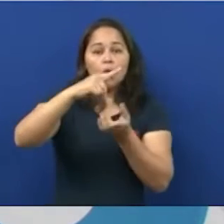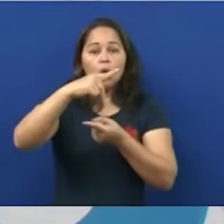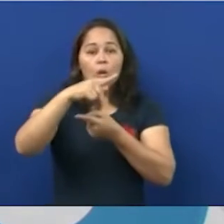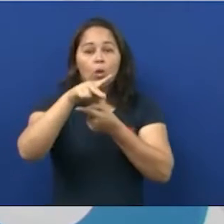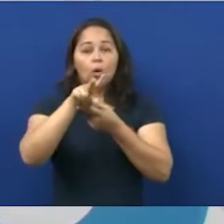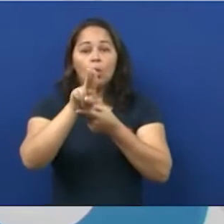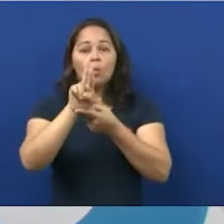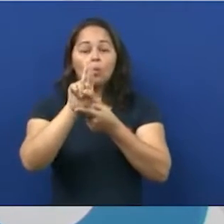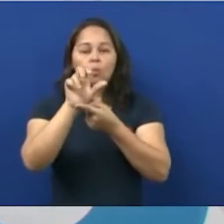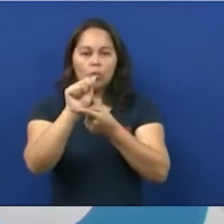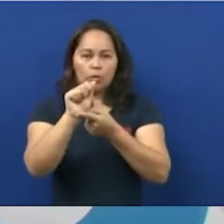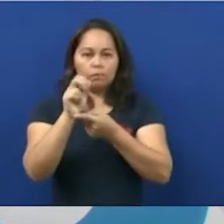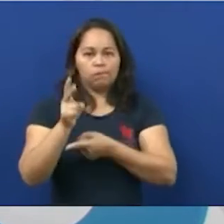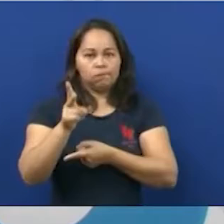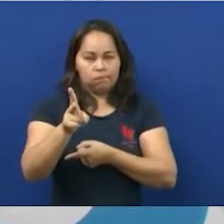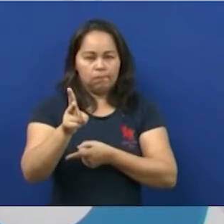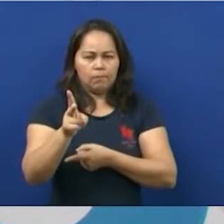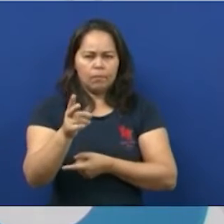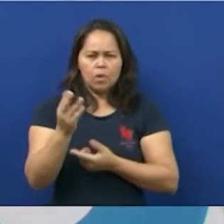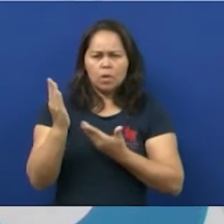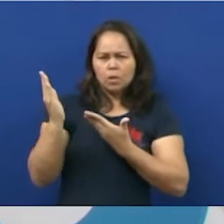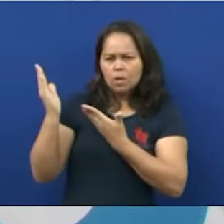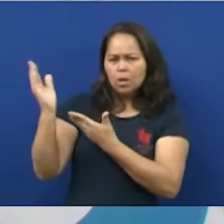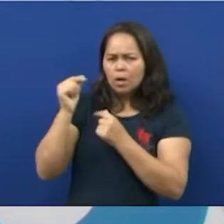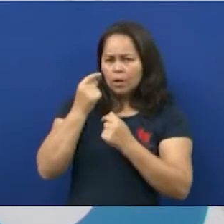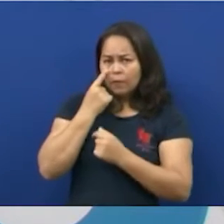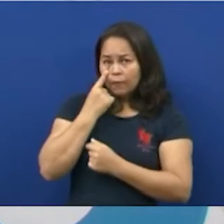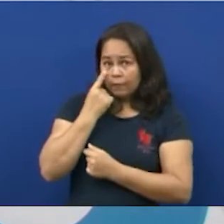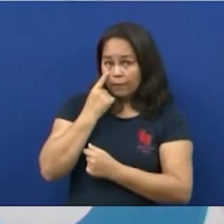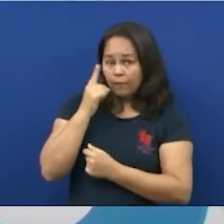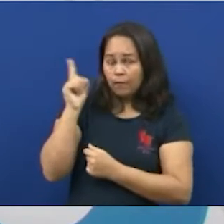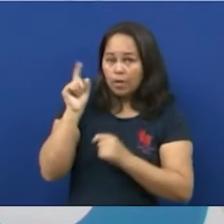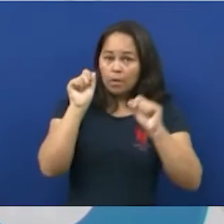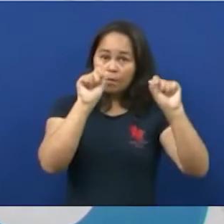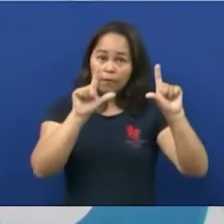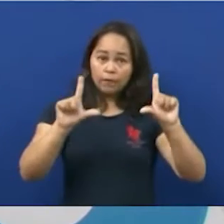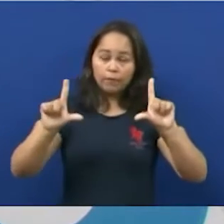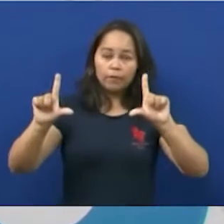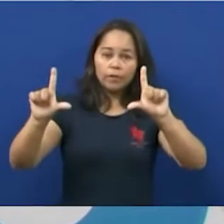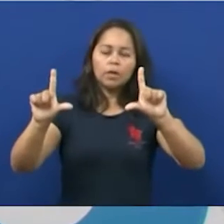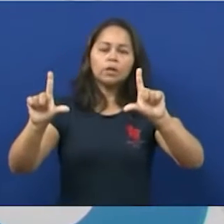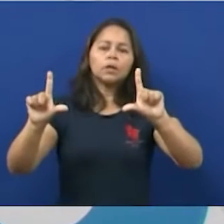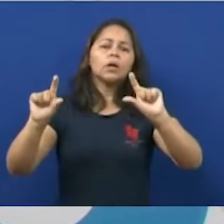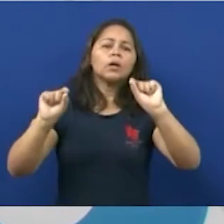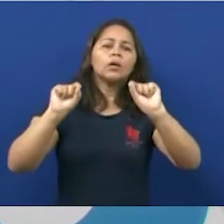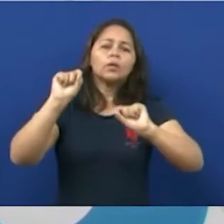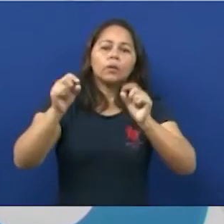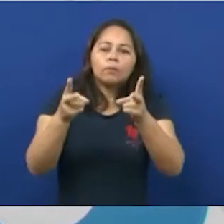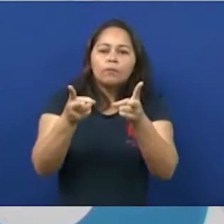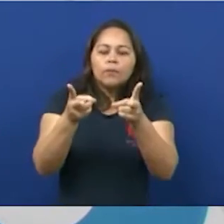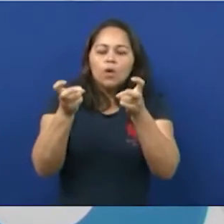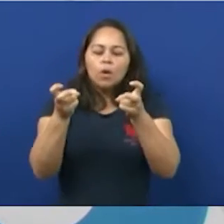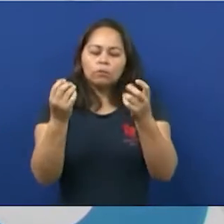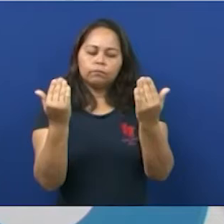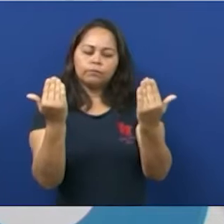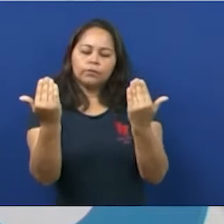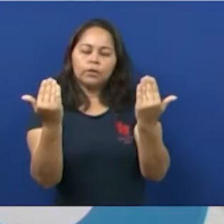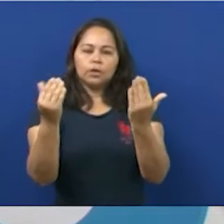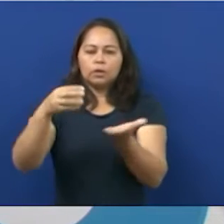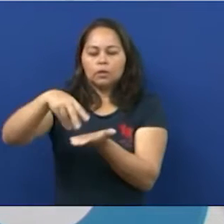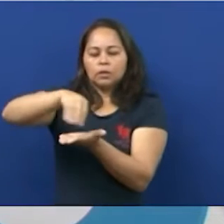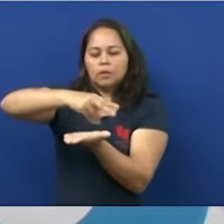características constantes. Quando se fala das misturas, aí nós observamos que é toda e qualquer